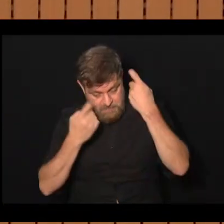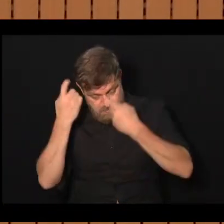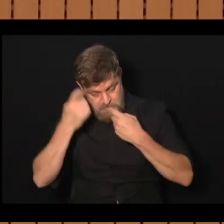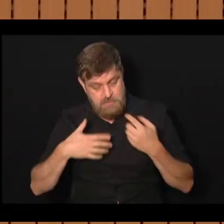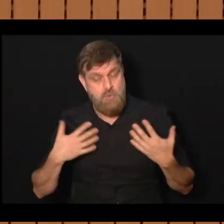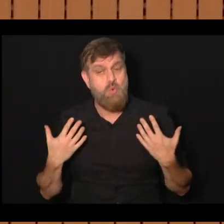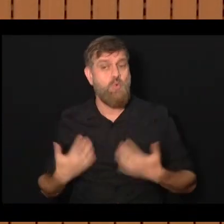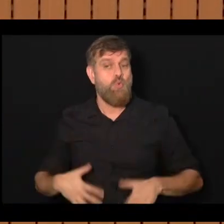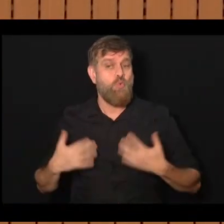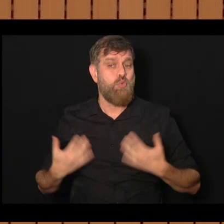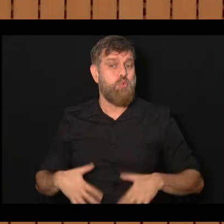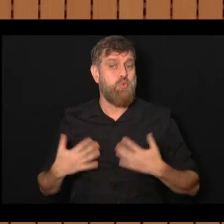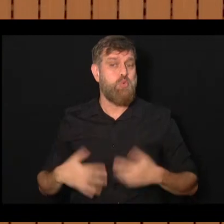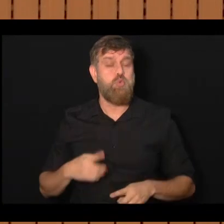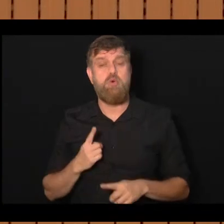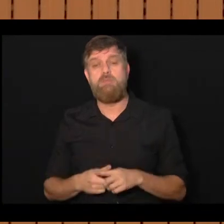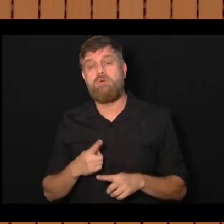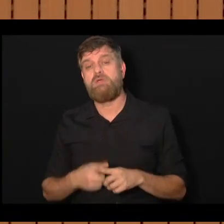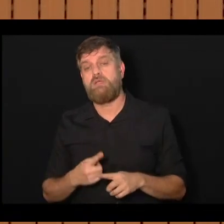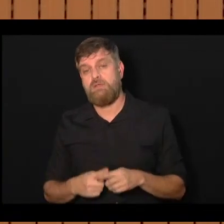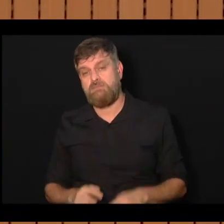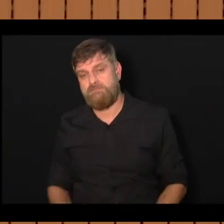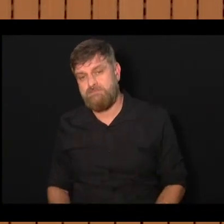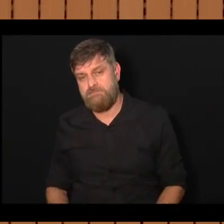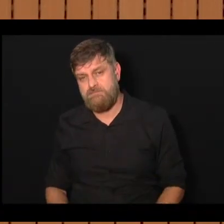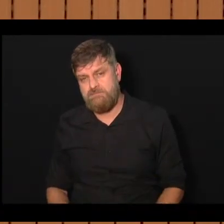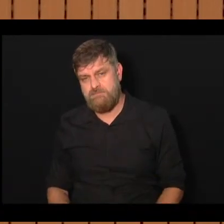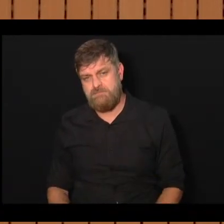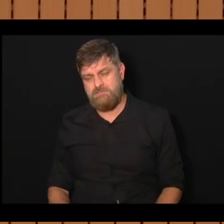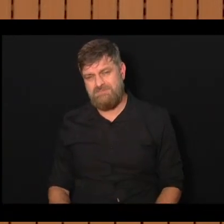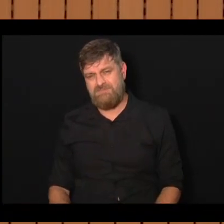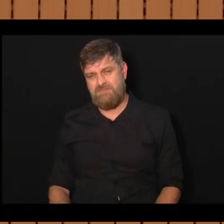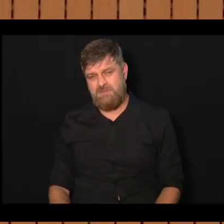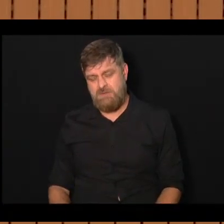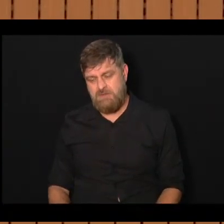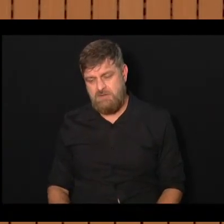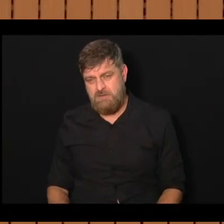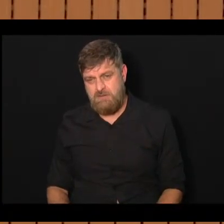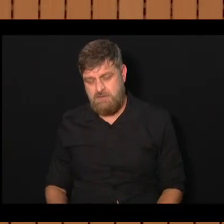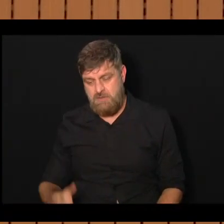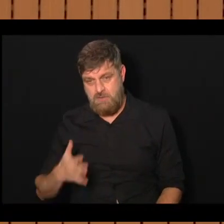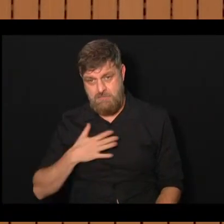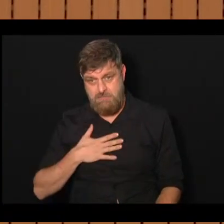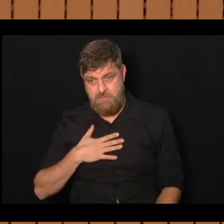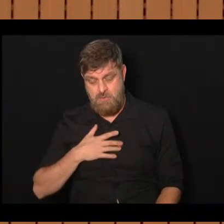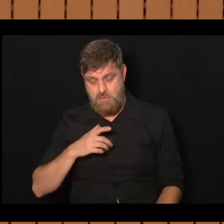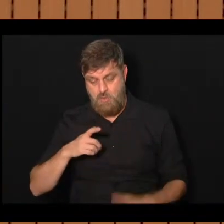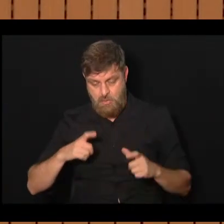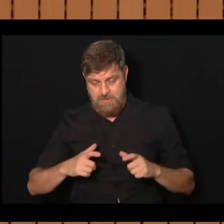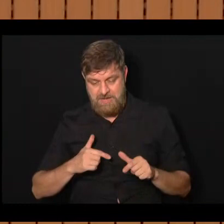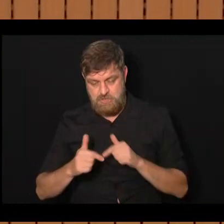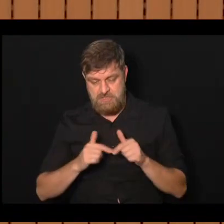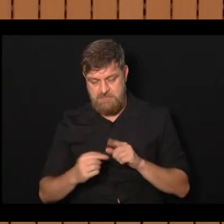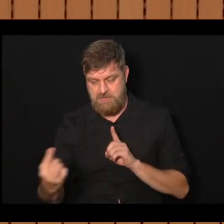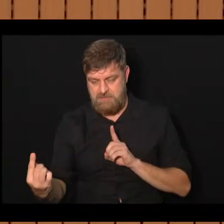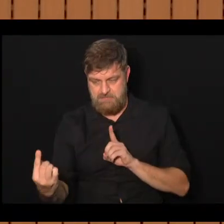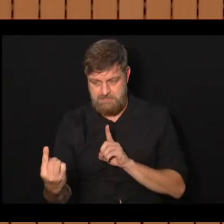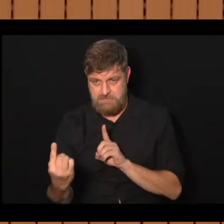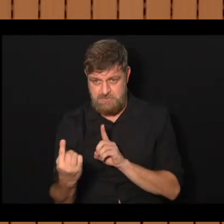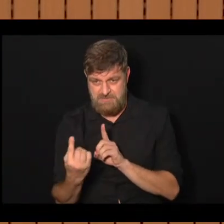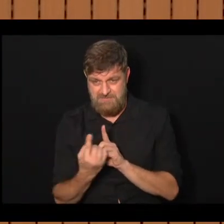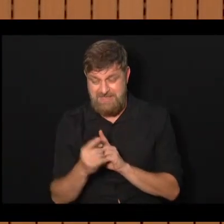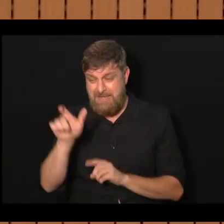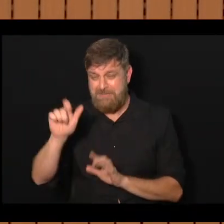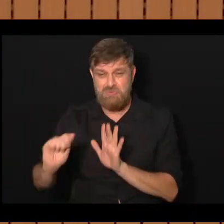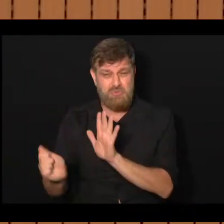bastante, até porque a maior parte das demandas que eu recebo no gabinete, dependentes químicos, pessoas